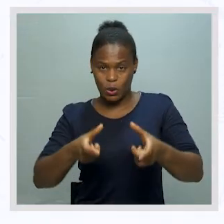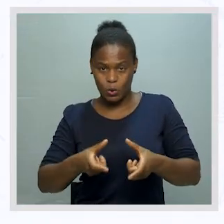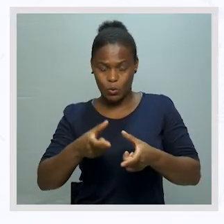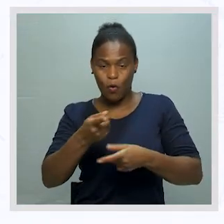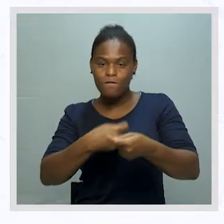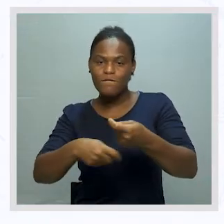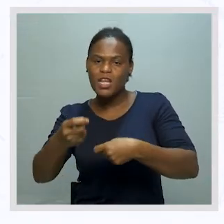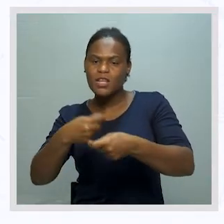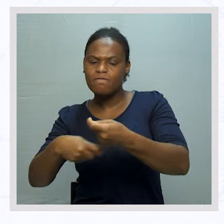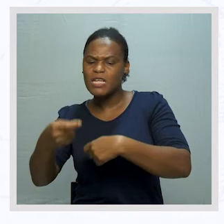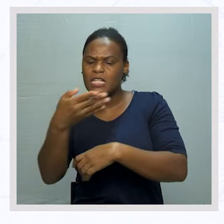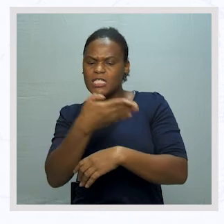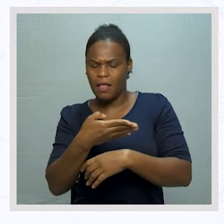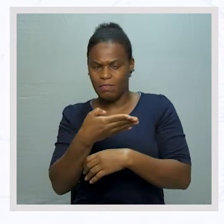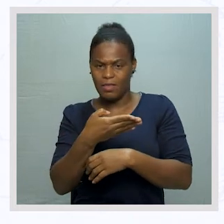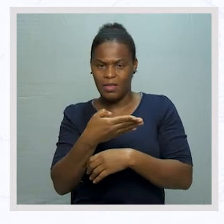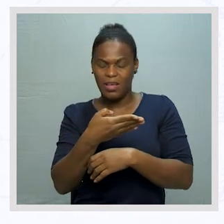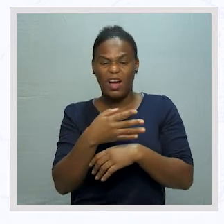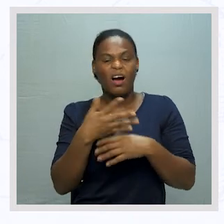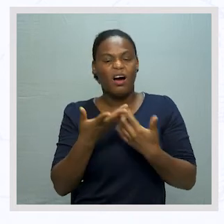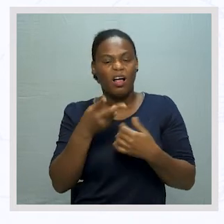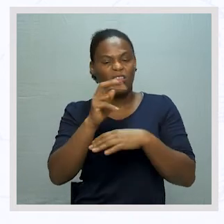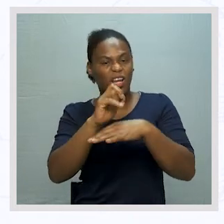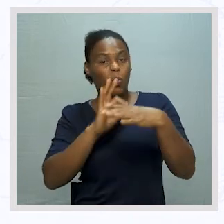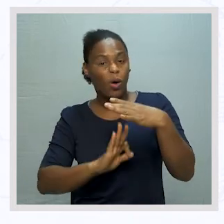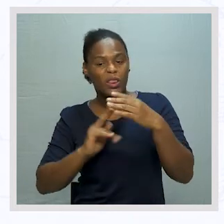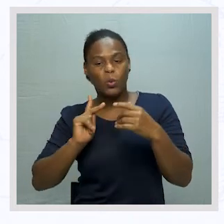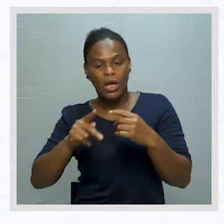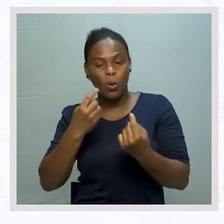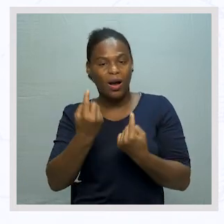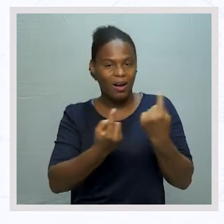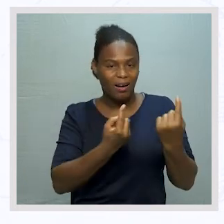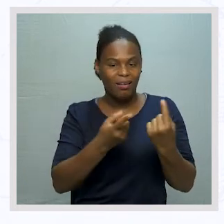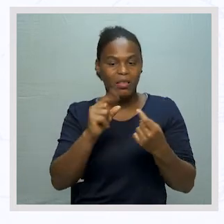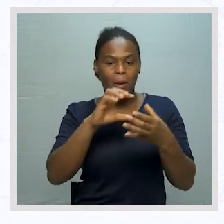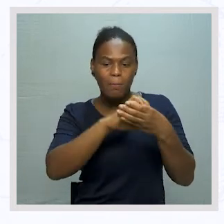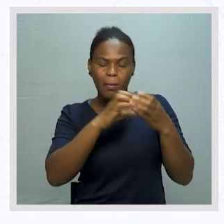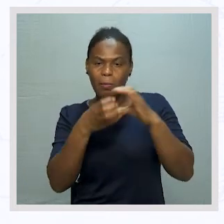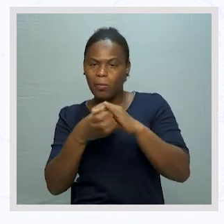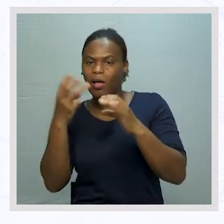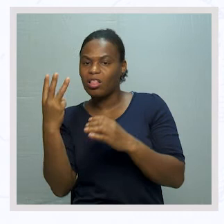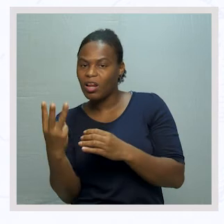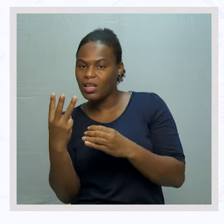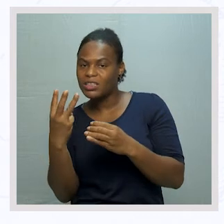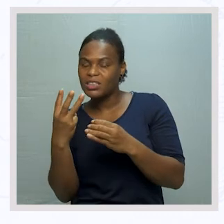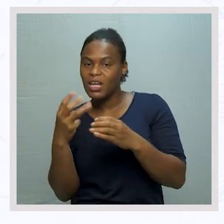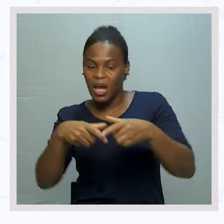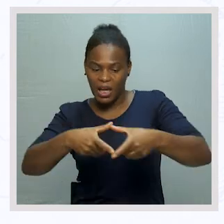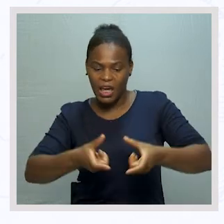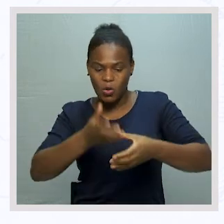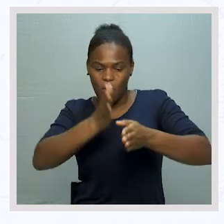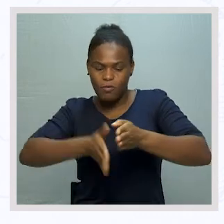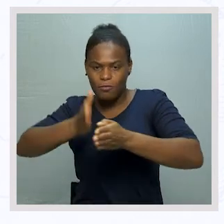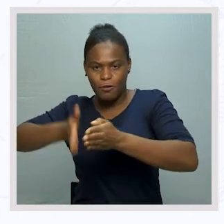com 3/4 de quilo cada e 3 embalagens de queijo em